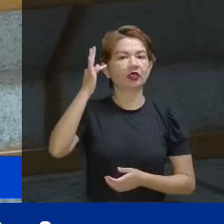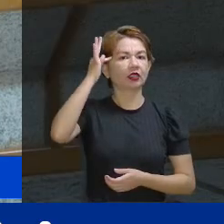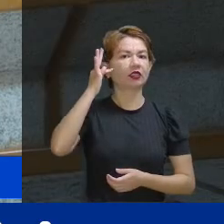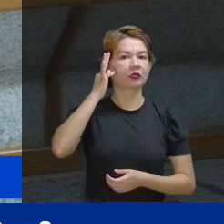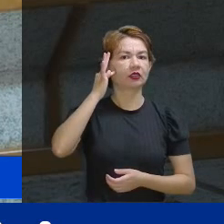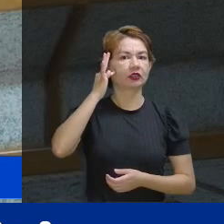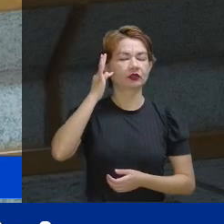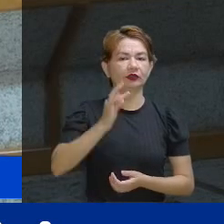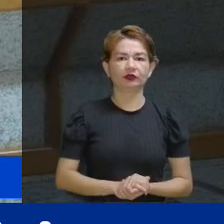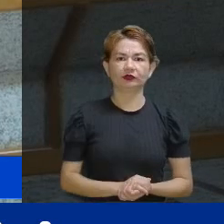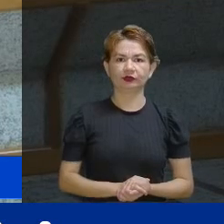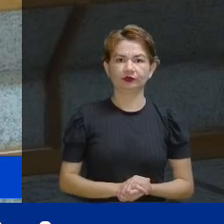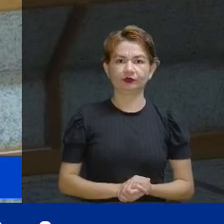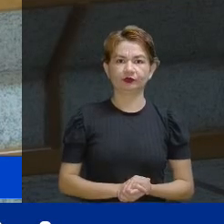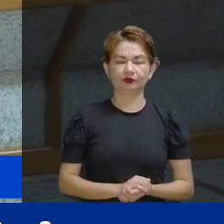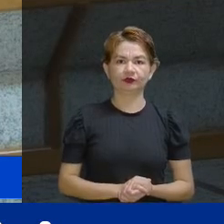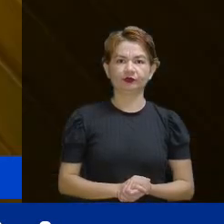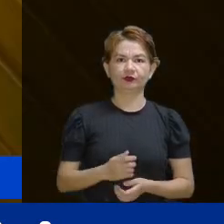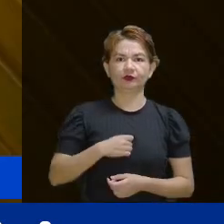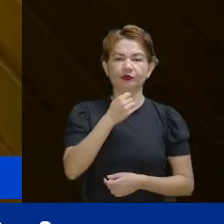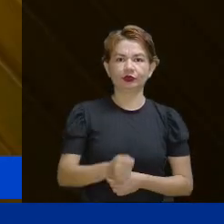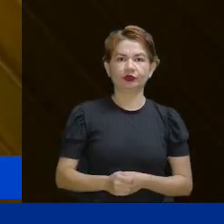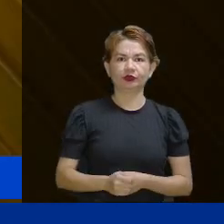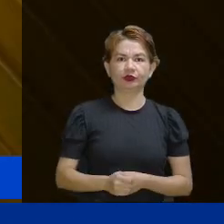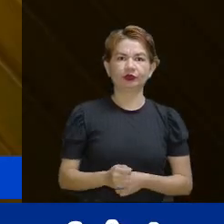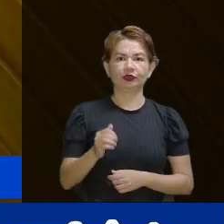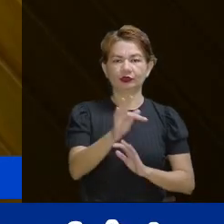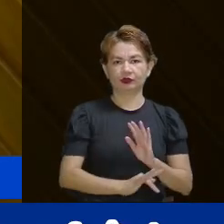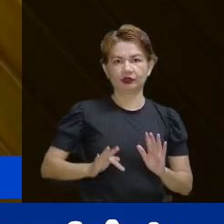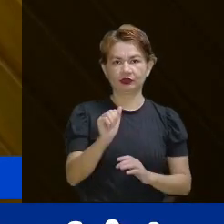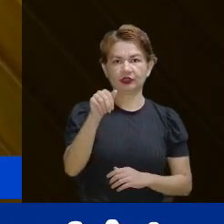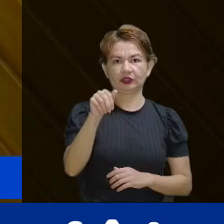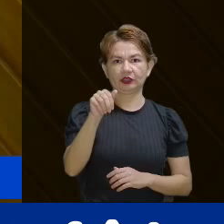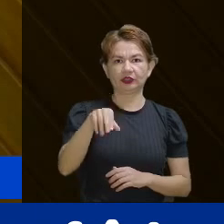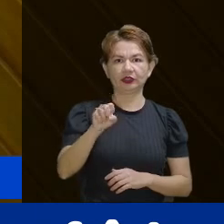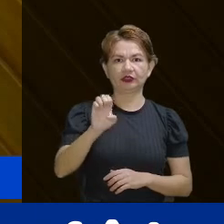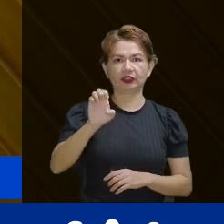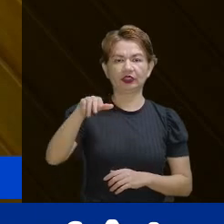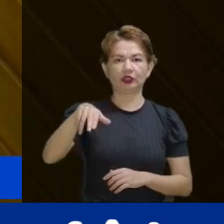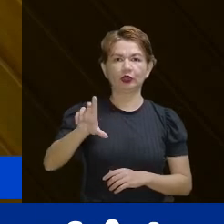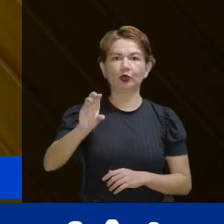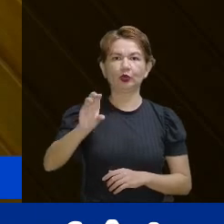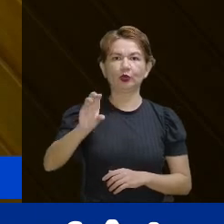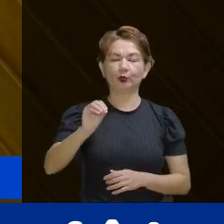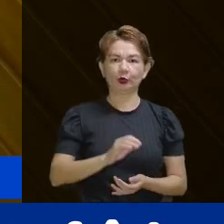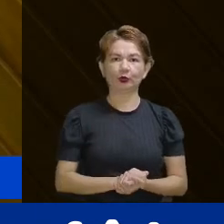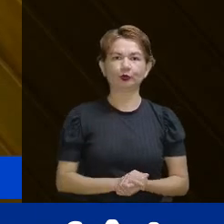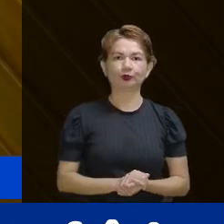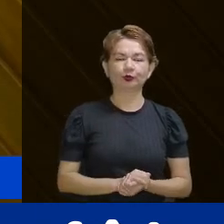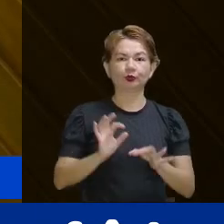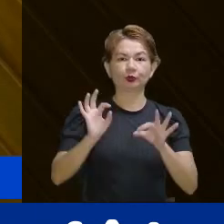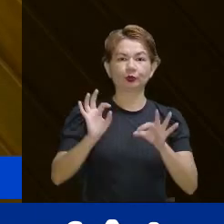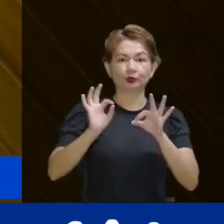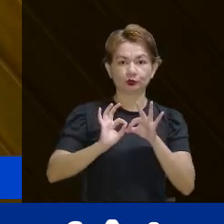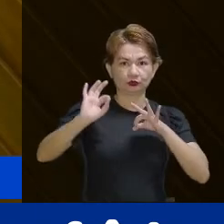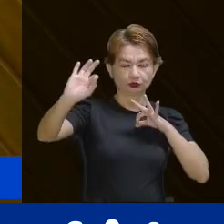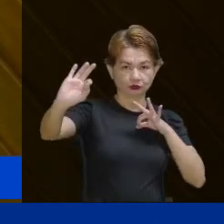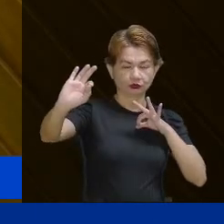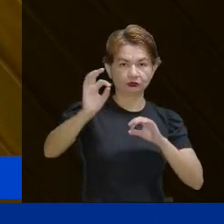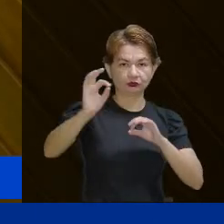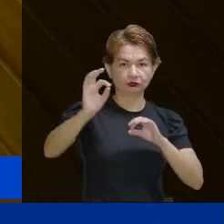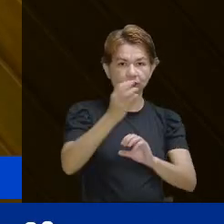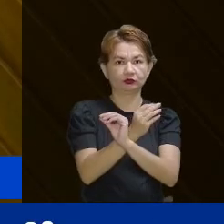de Oliveira. O excelentíssimo senhor juiz federal Anselmo Gonçalves da Silva, presente neste ato por